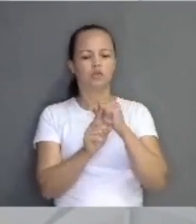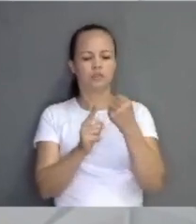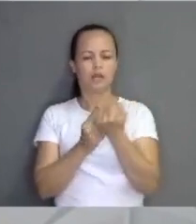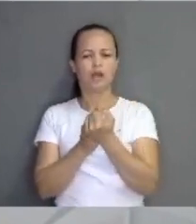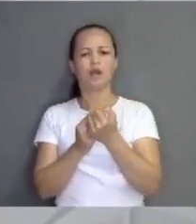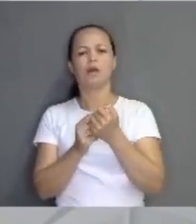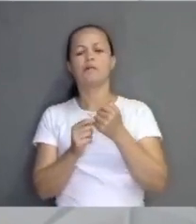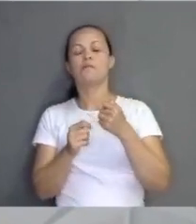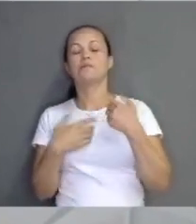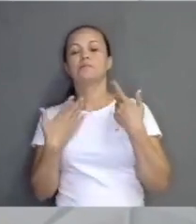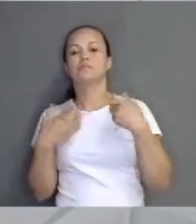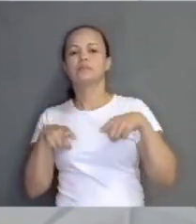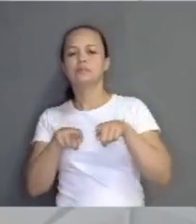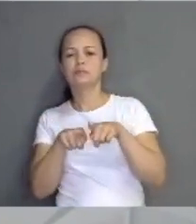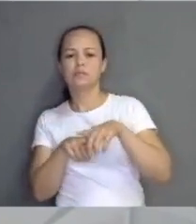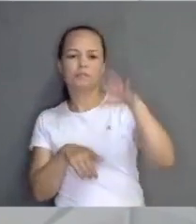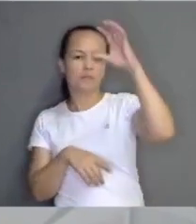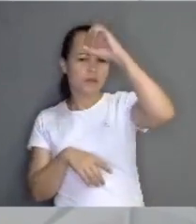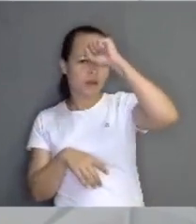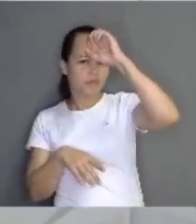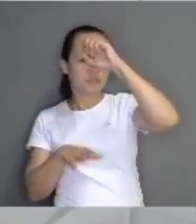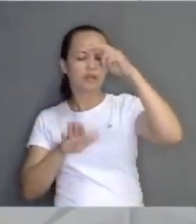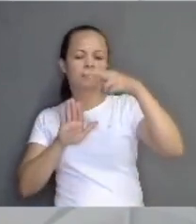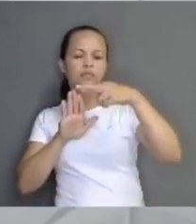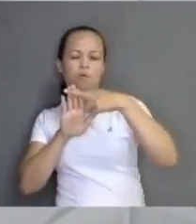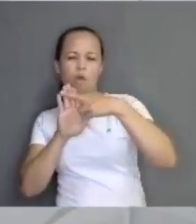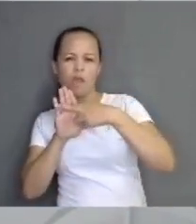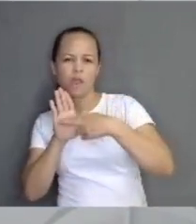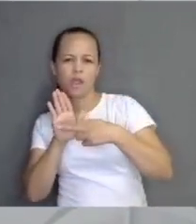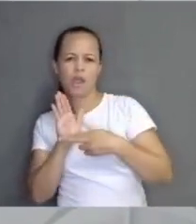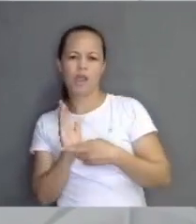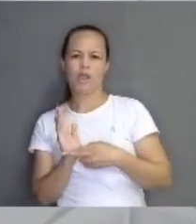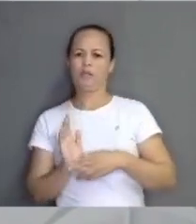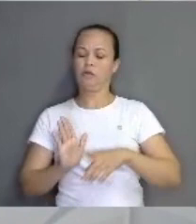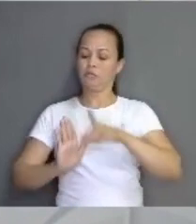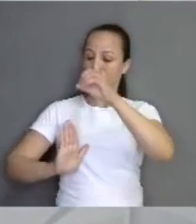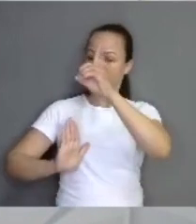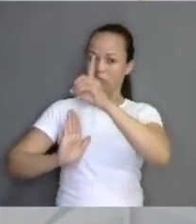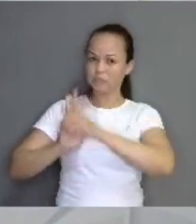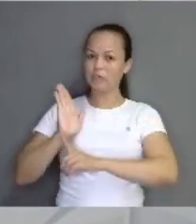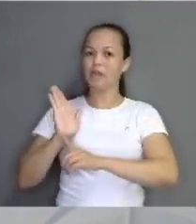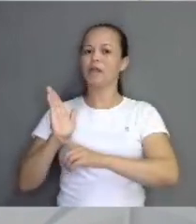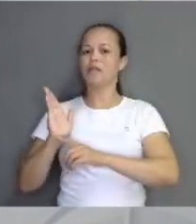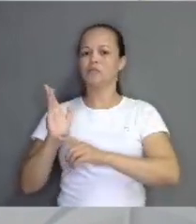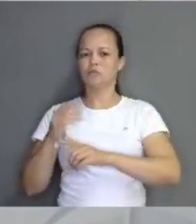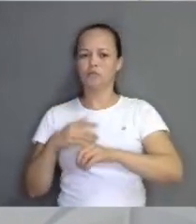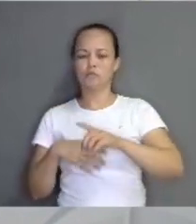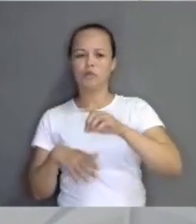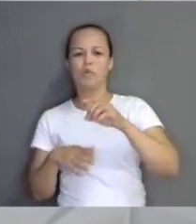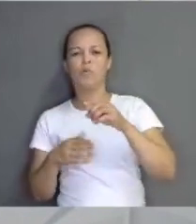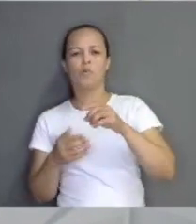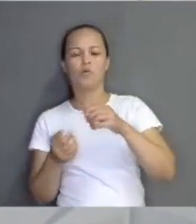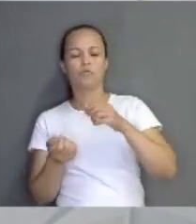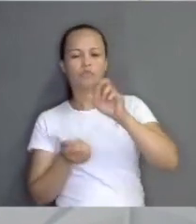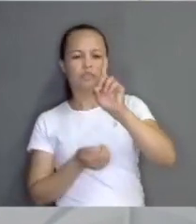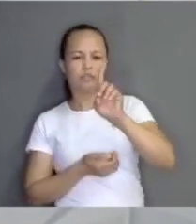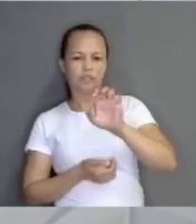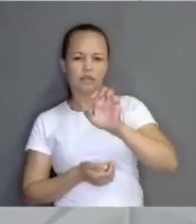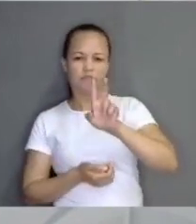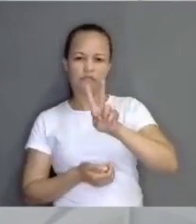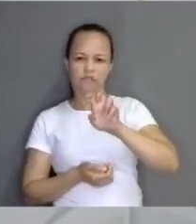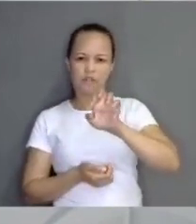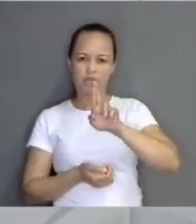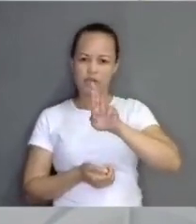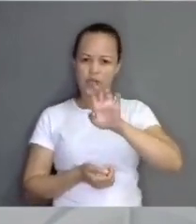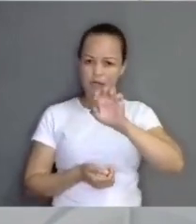são regras, quais são os nossos direitos, quais são os nossos deveres. Então, para isso acontecer, a